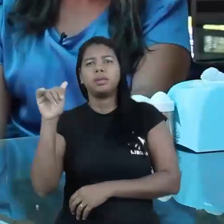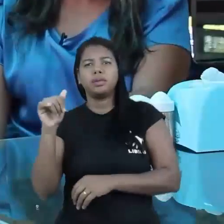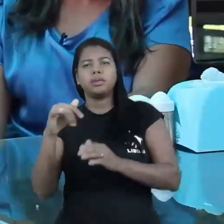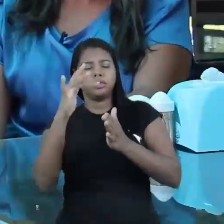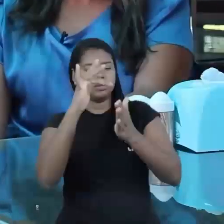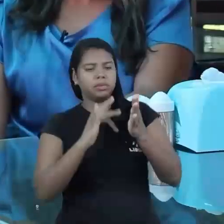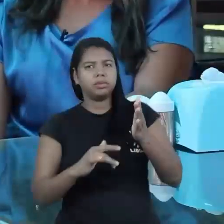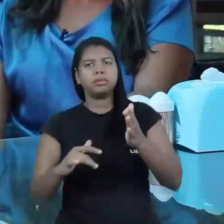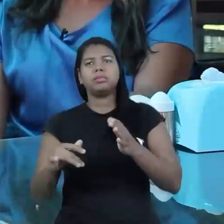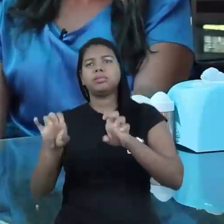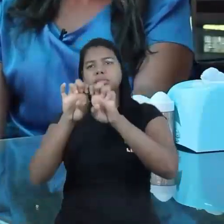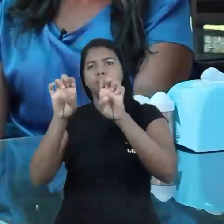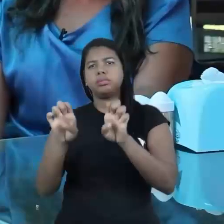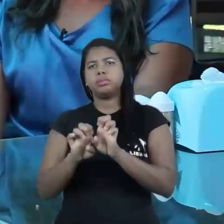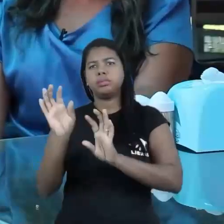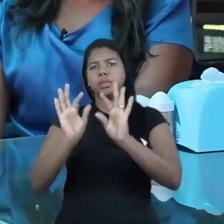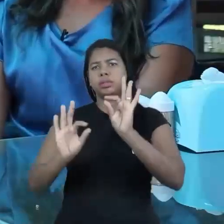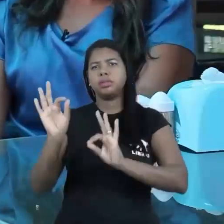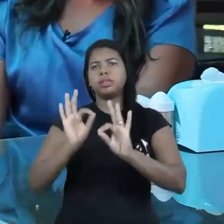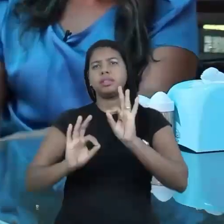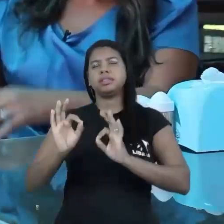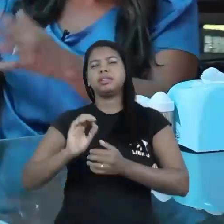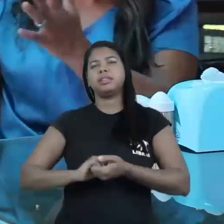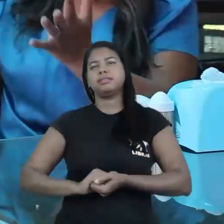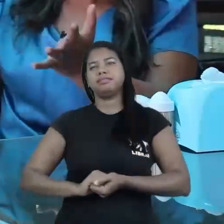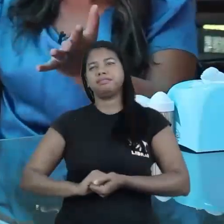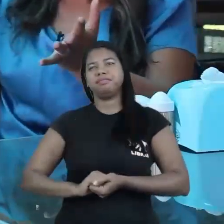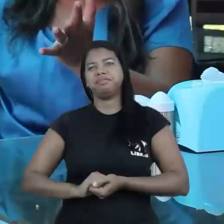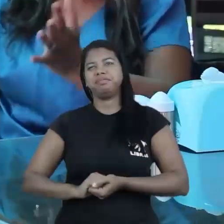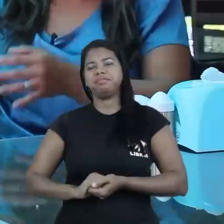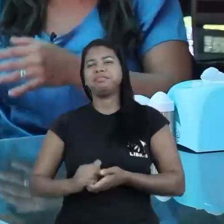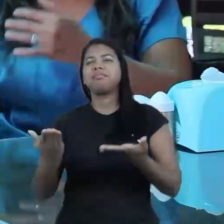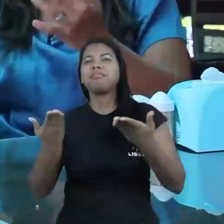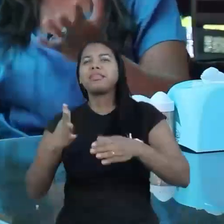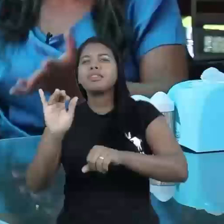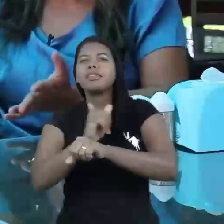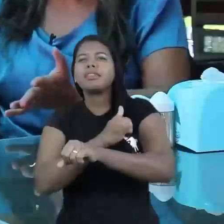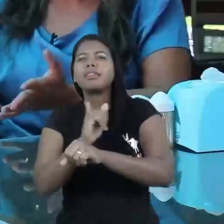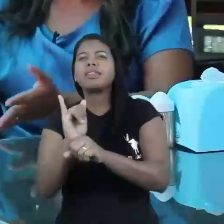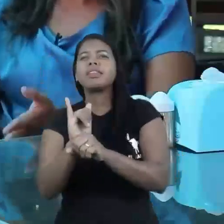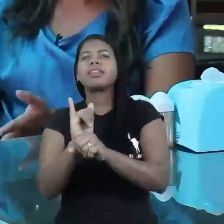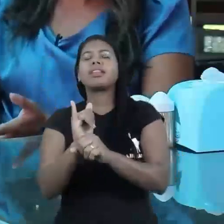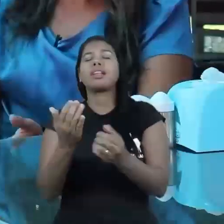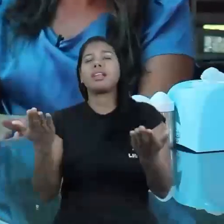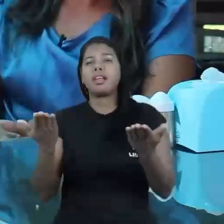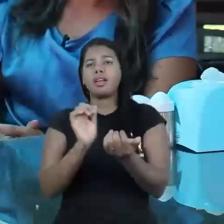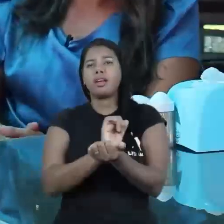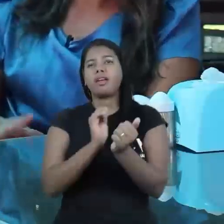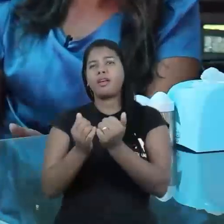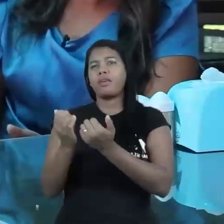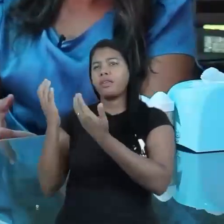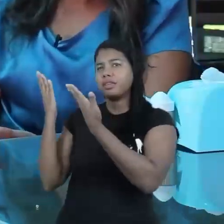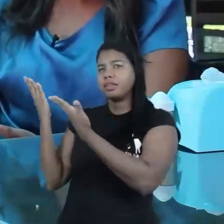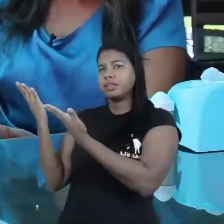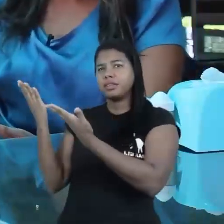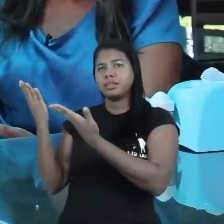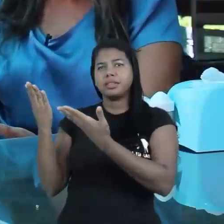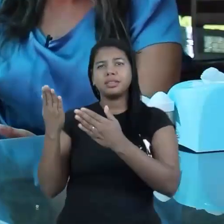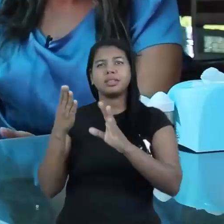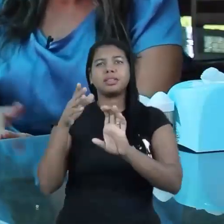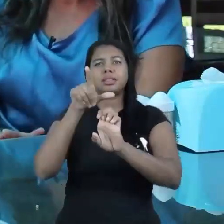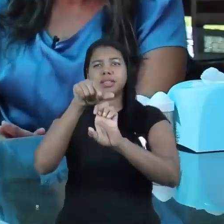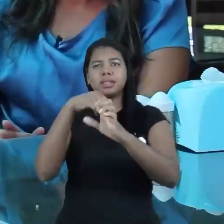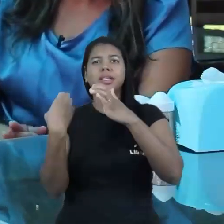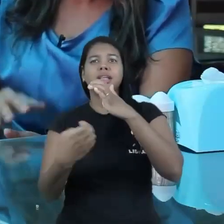É isso aí. Exato. Então, e aí, quais são as estratégias, né, que fez você hoje ser esse empresário bem-sucedido hoje, exemplo